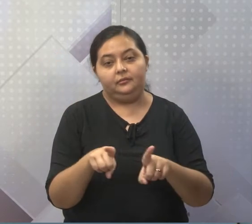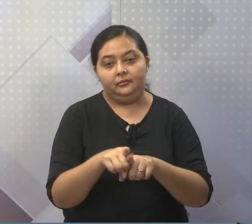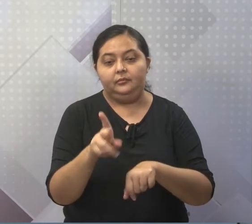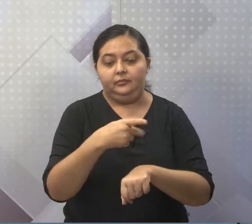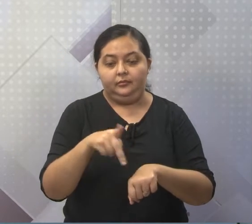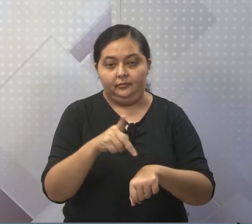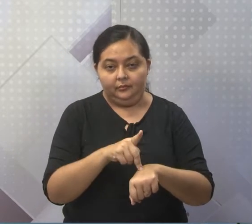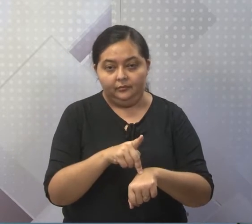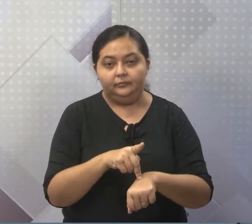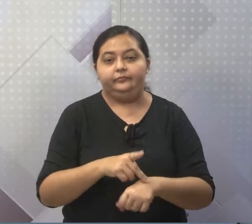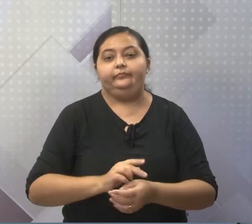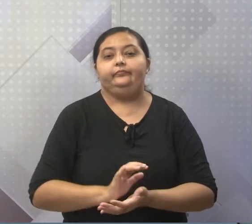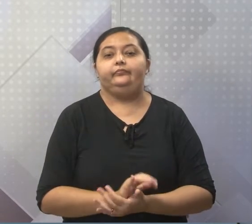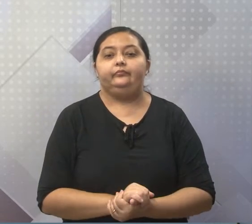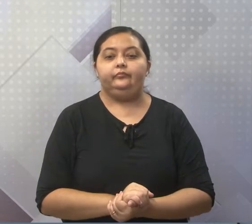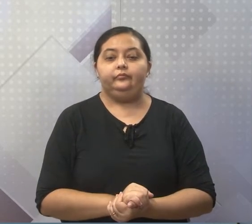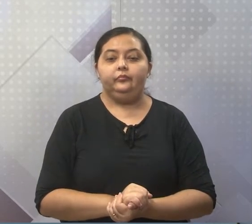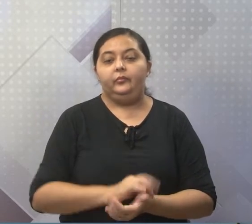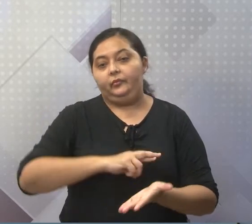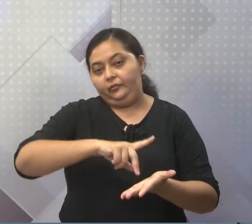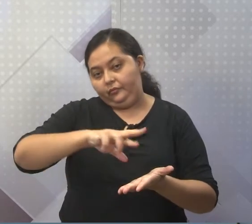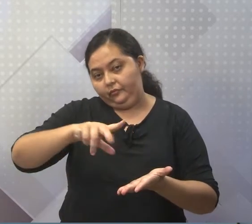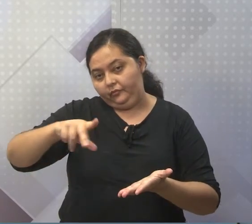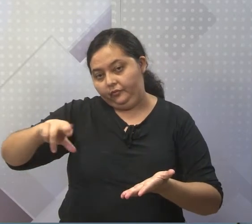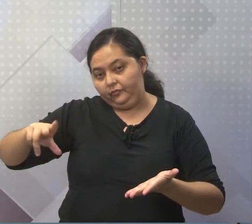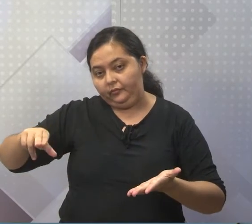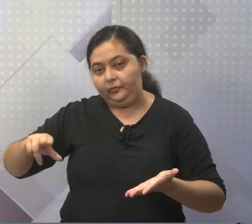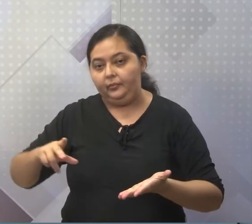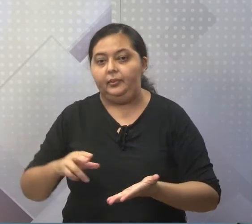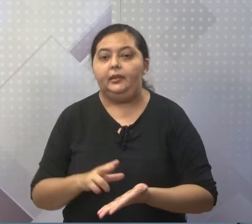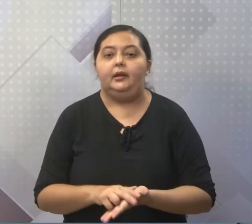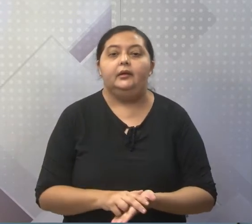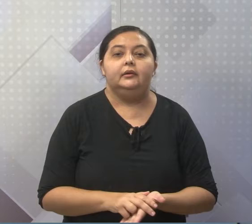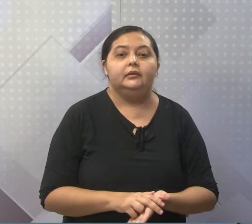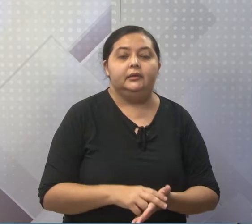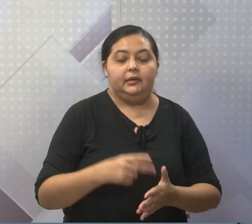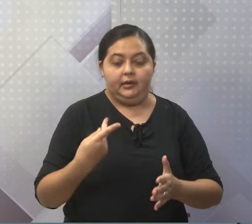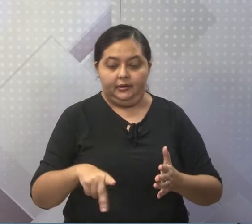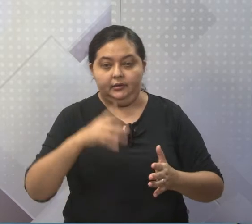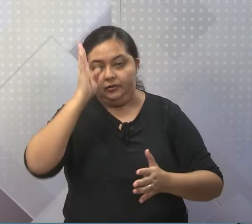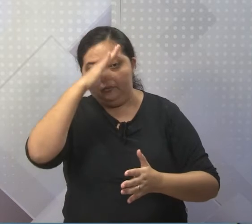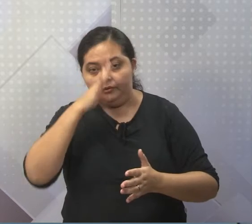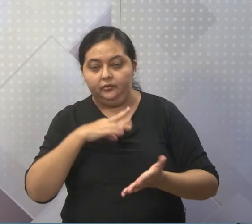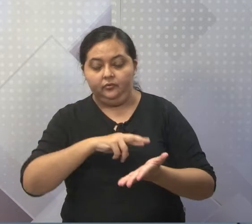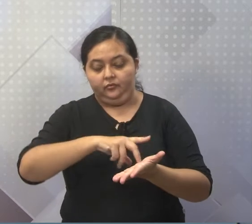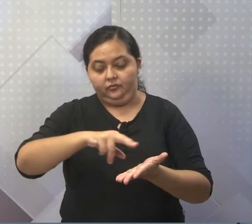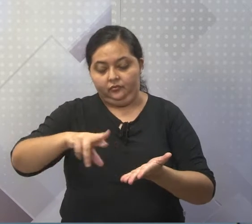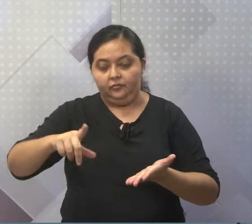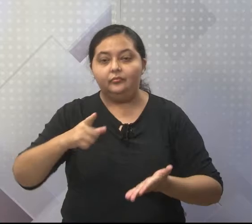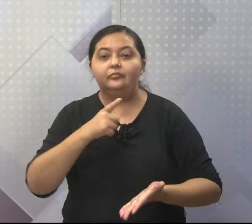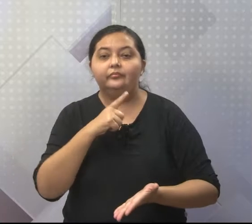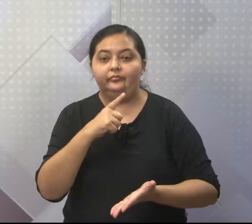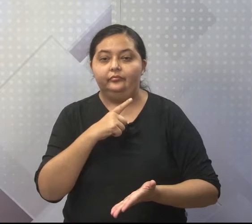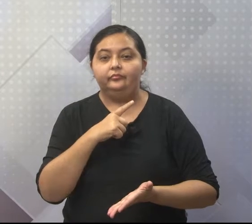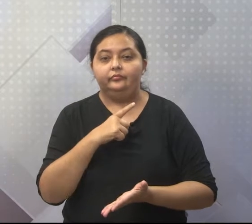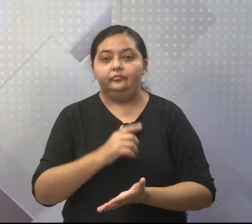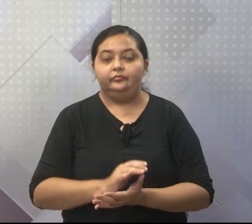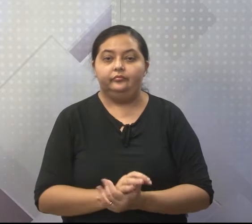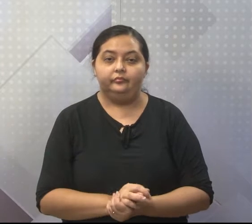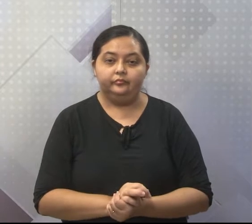tem petróleo tem como o ferro então tem outros outras riquezas outros recursos minerais energéticos também